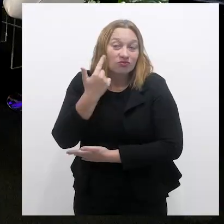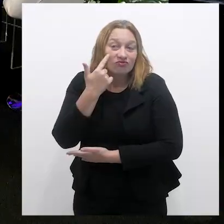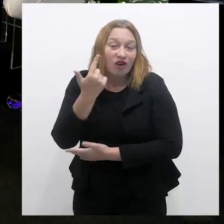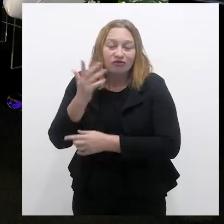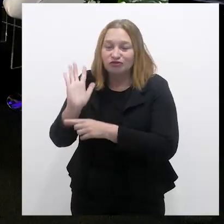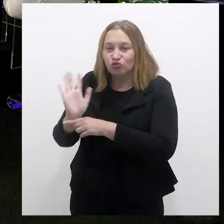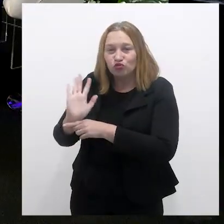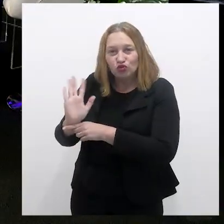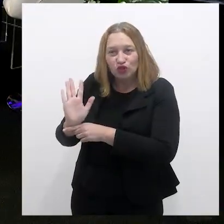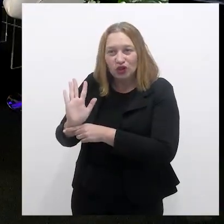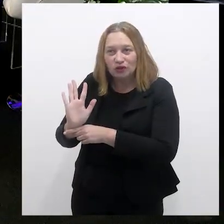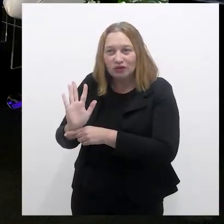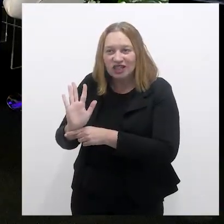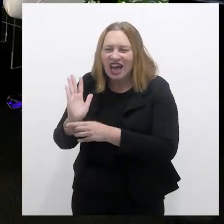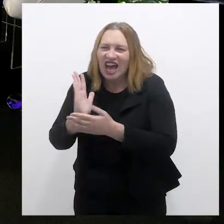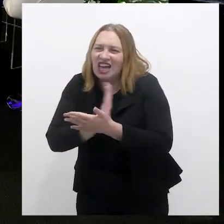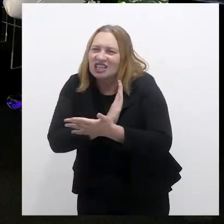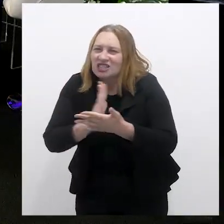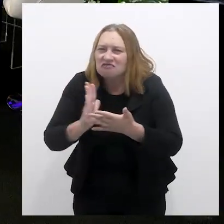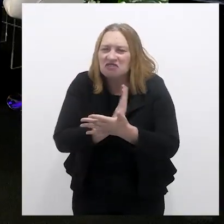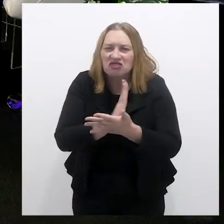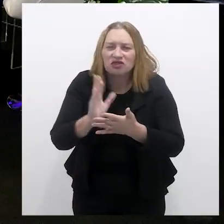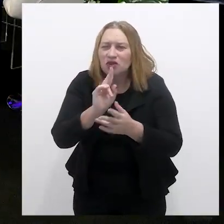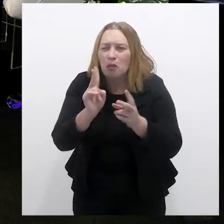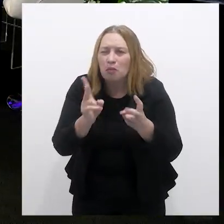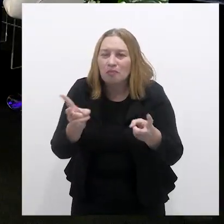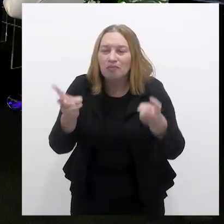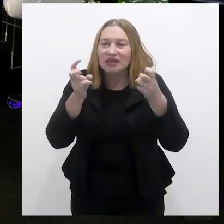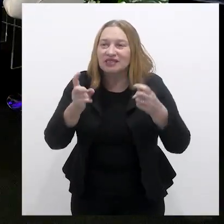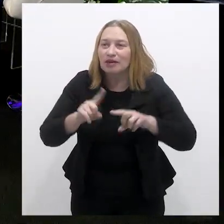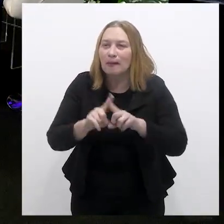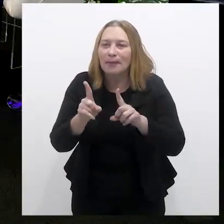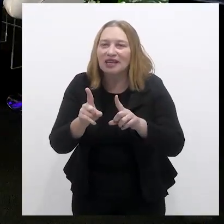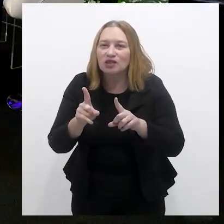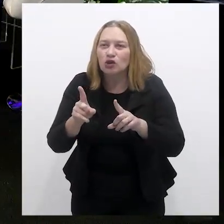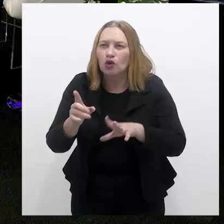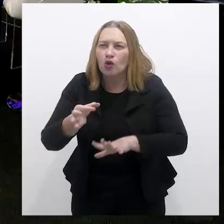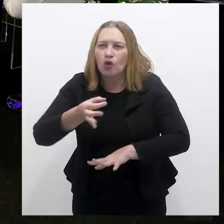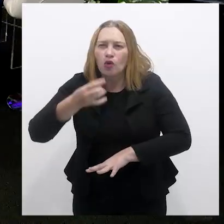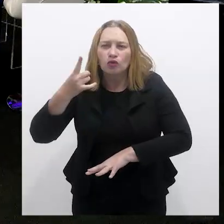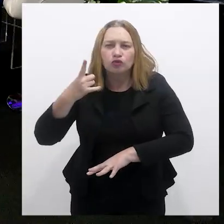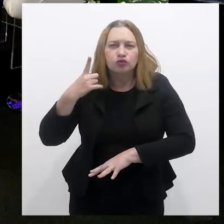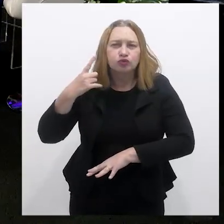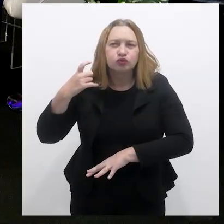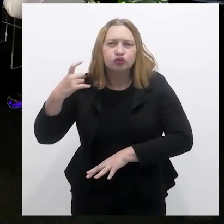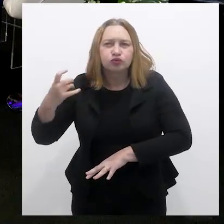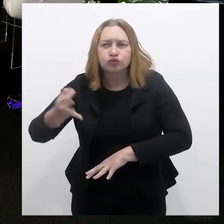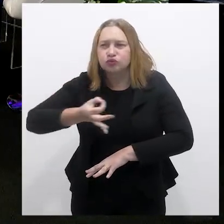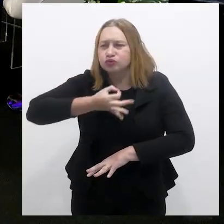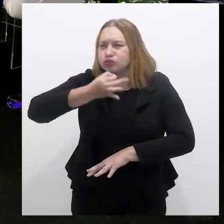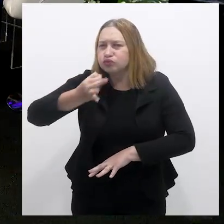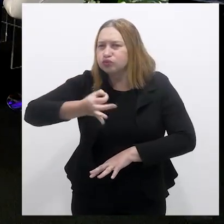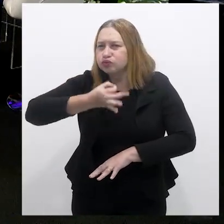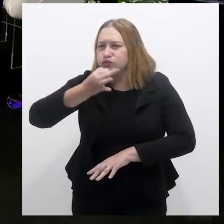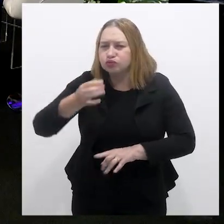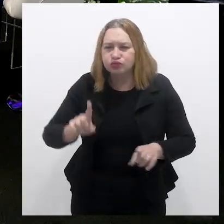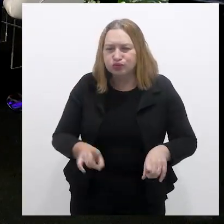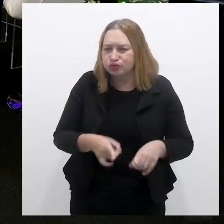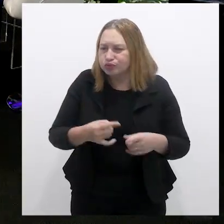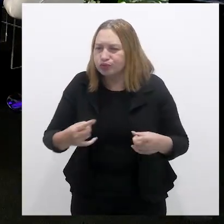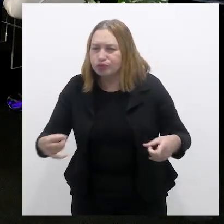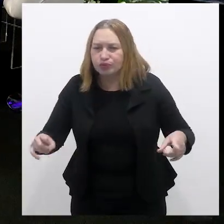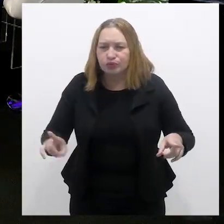os filmes, às vezes nós nem percebemos, mas aquela trilha envolve a gente de uma